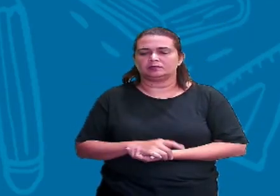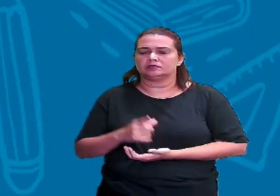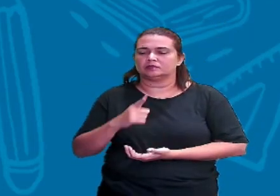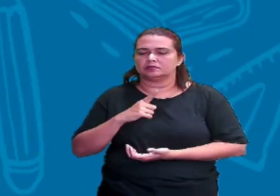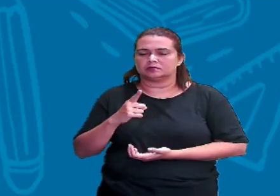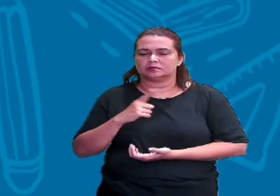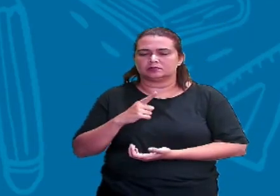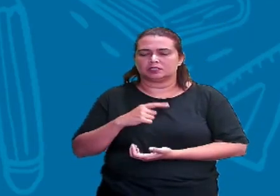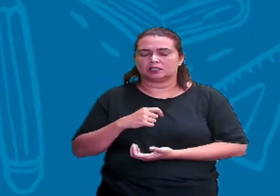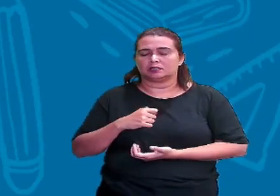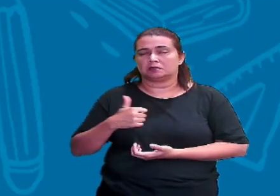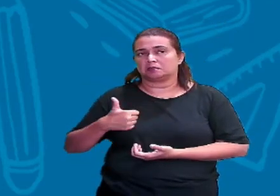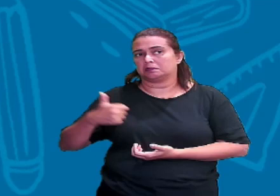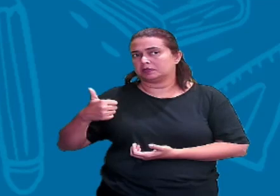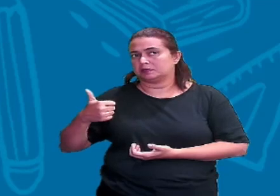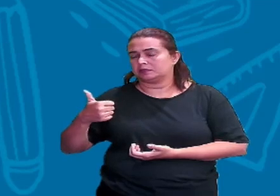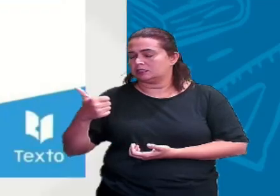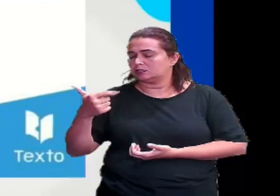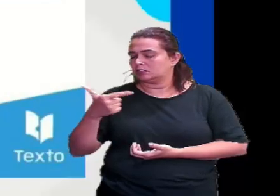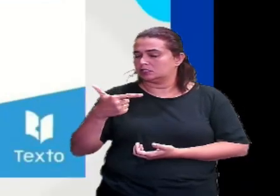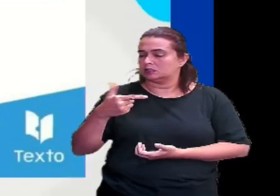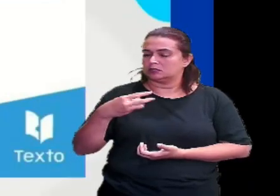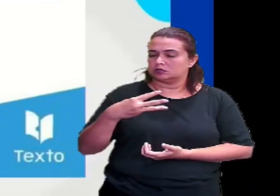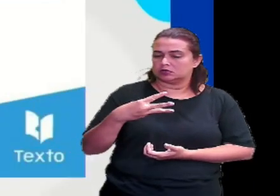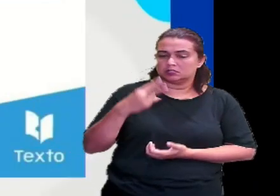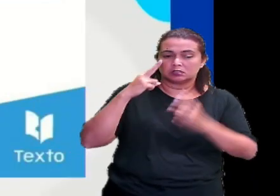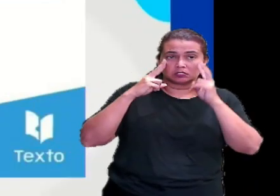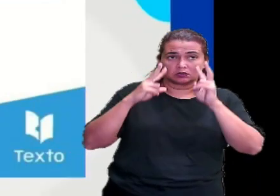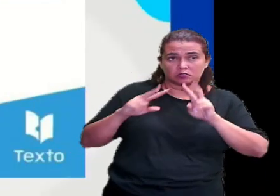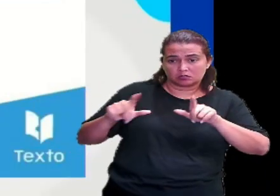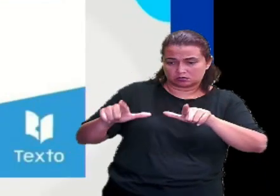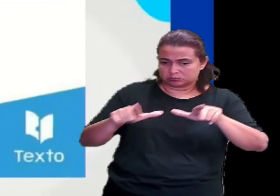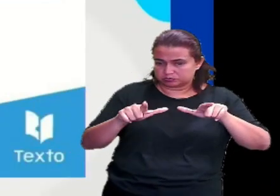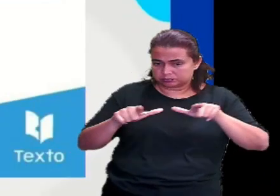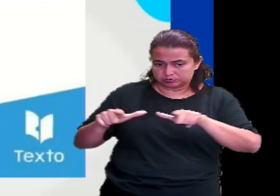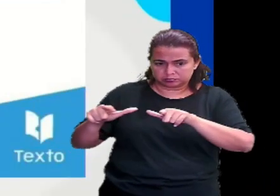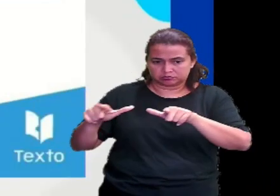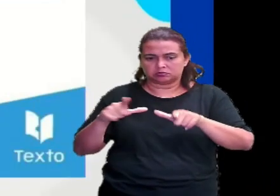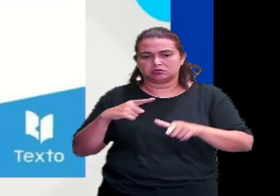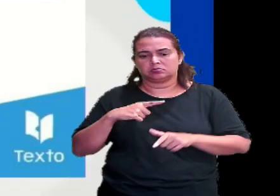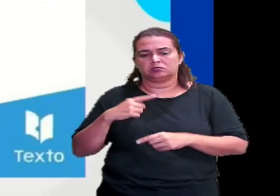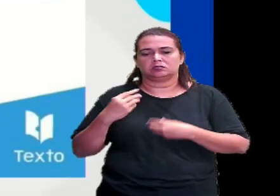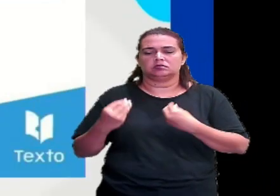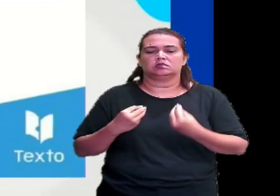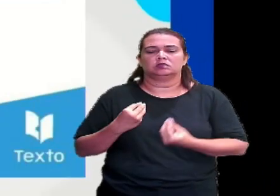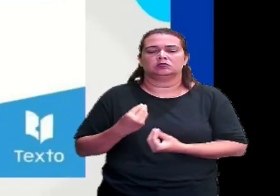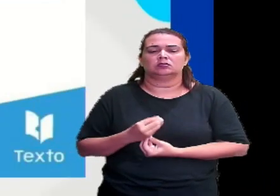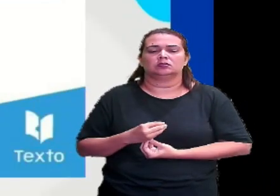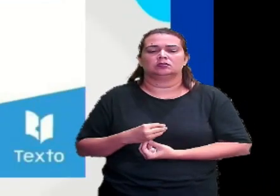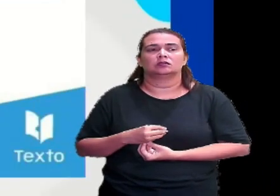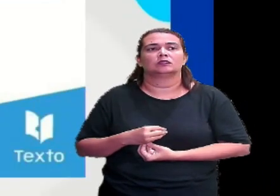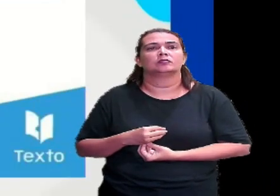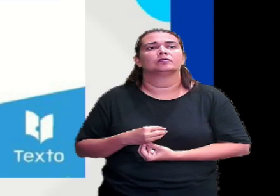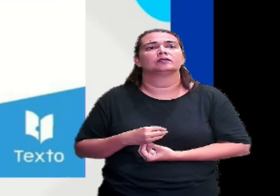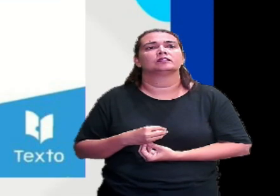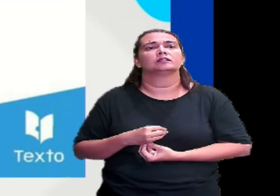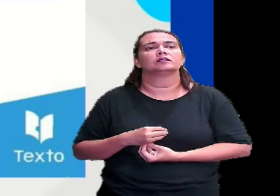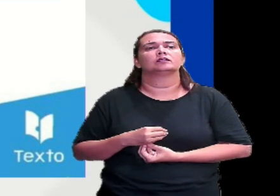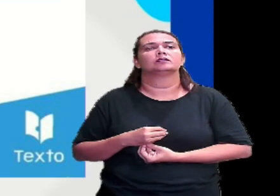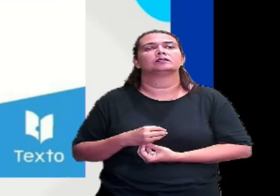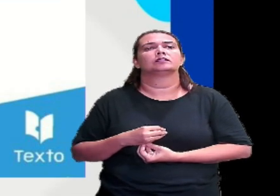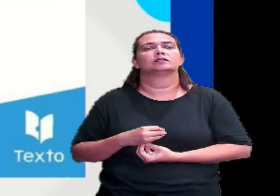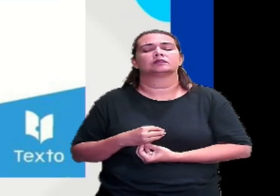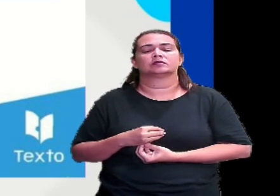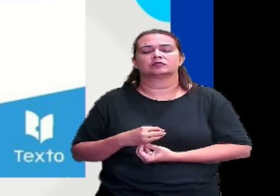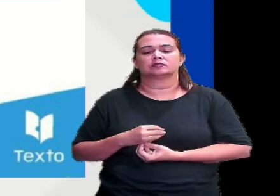plano, o plano intermediário e o plano de fundo, certo? Para facilitar a nossa descrição, aí a gente vai